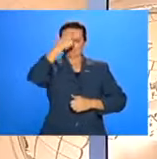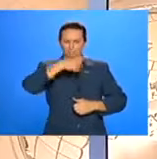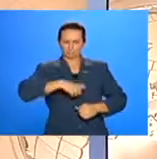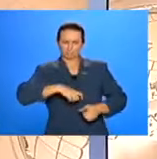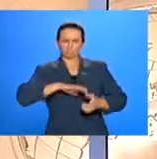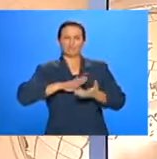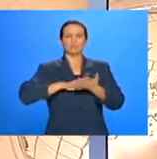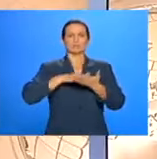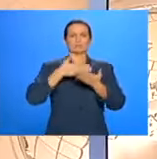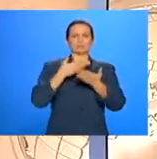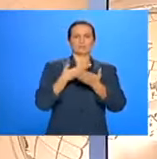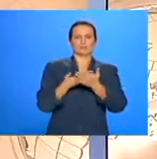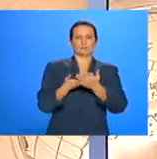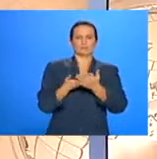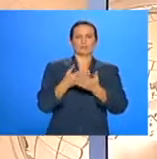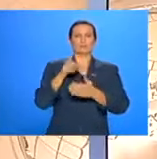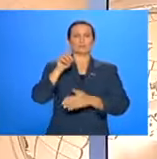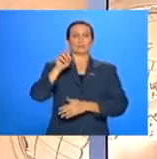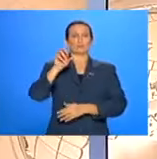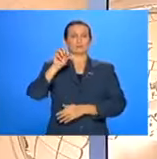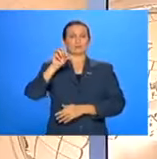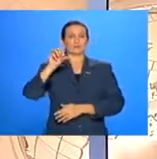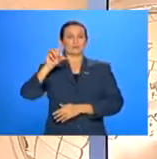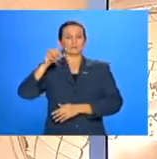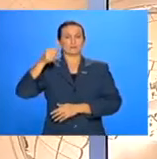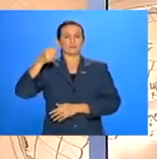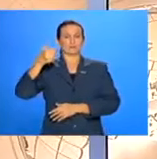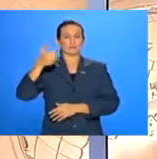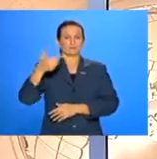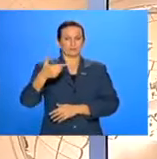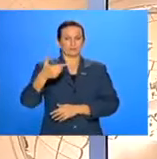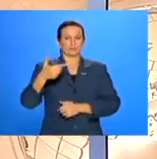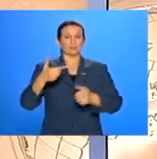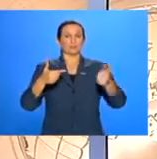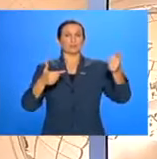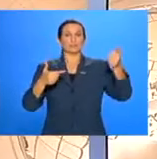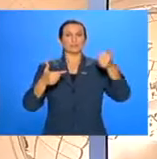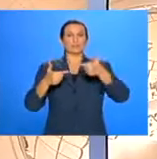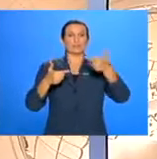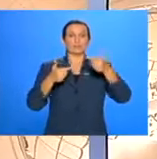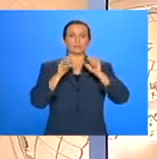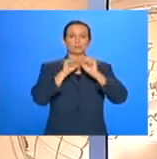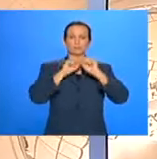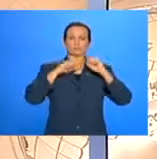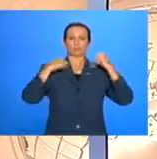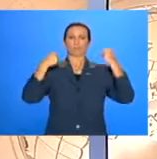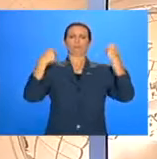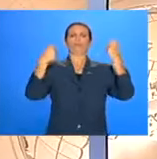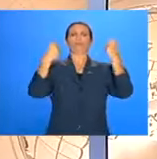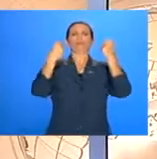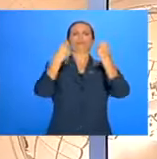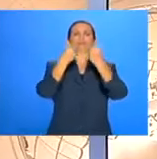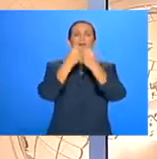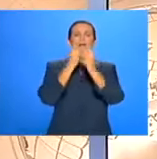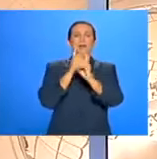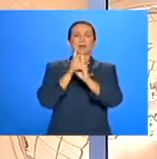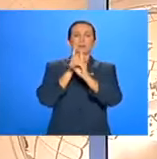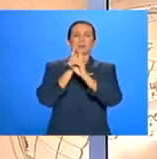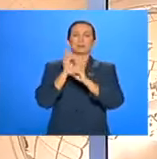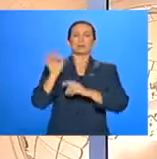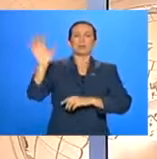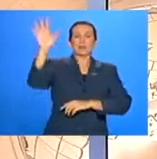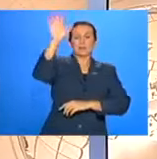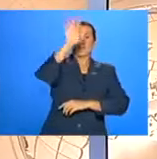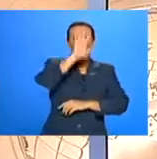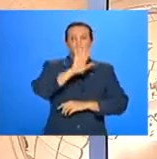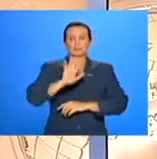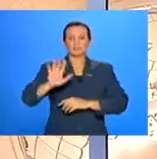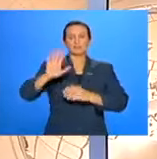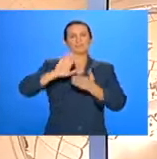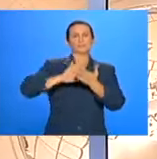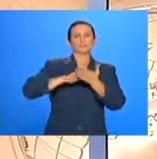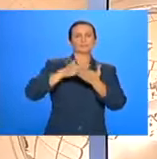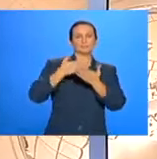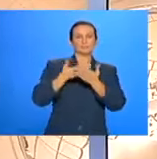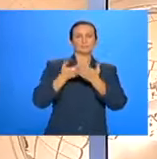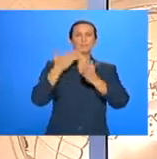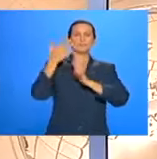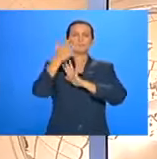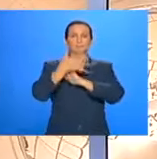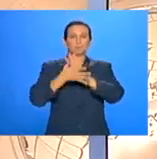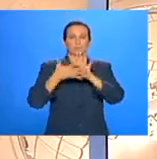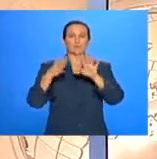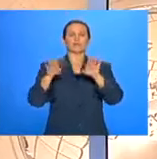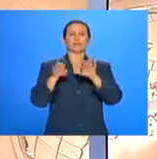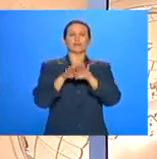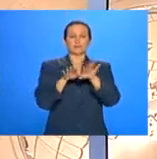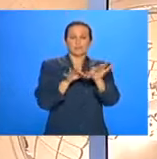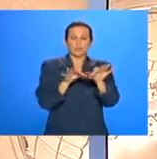Em 1992, realizou-se o segundo Encontro Nacional de Intérpretes de Língua de Sinais, também organizado pela